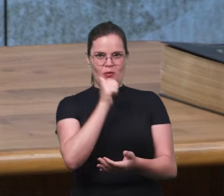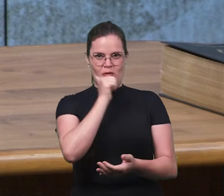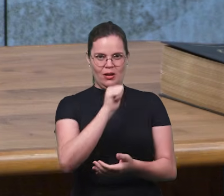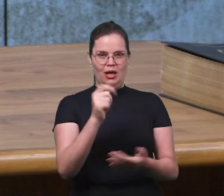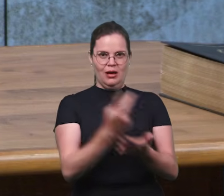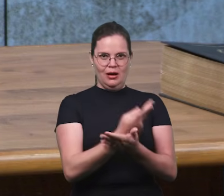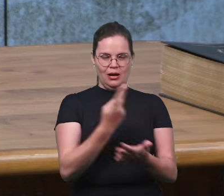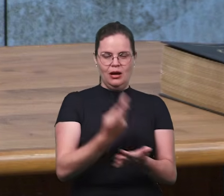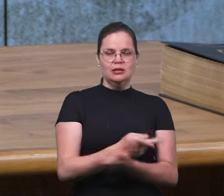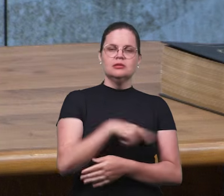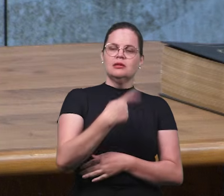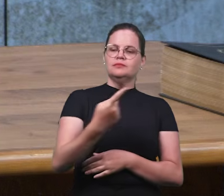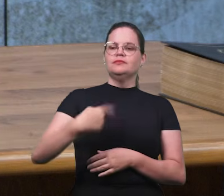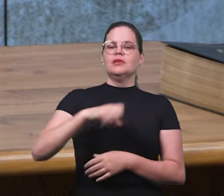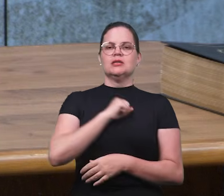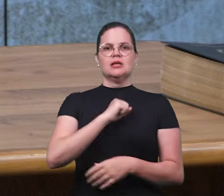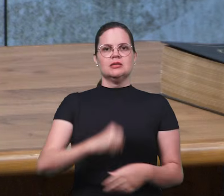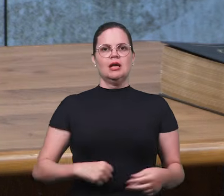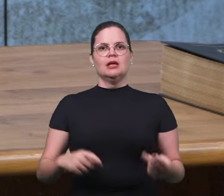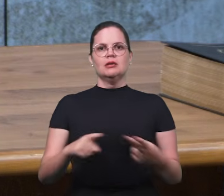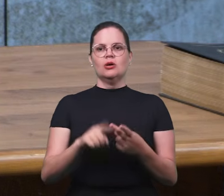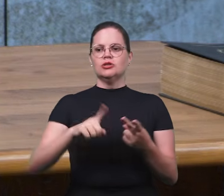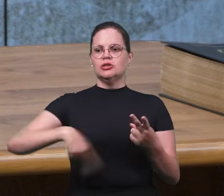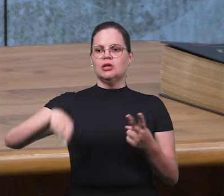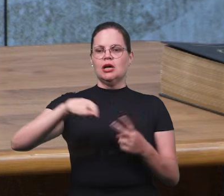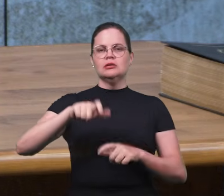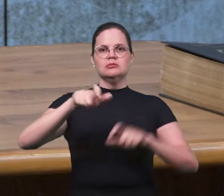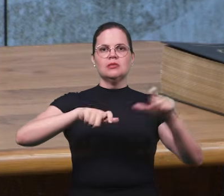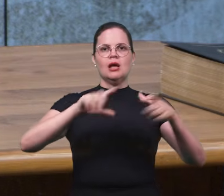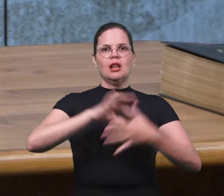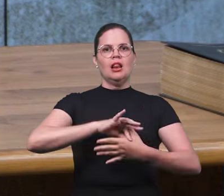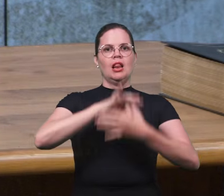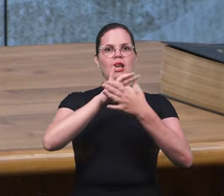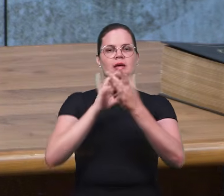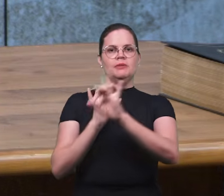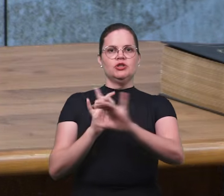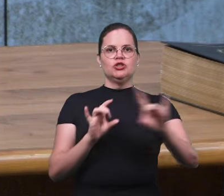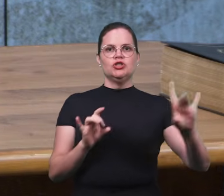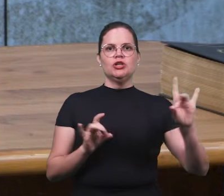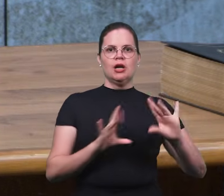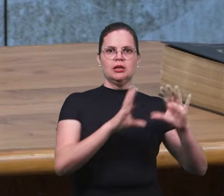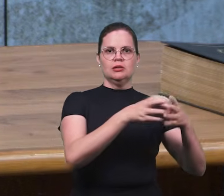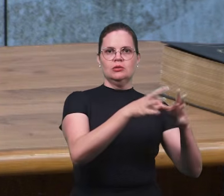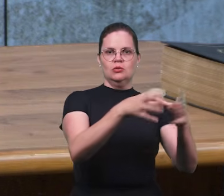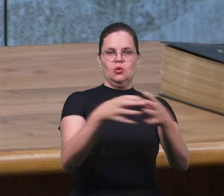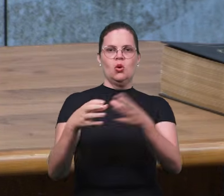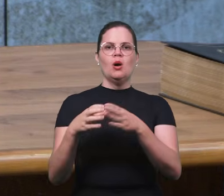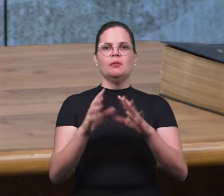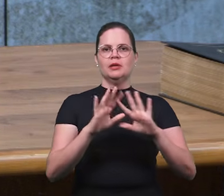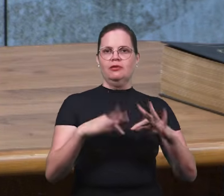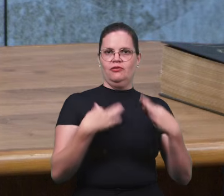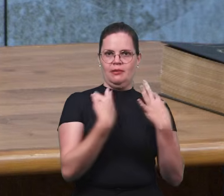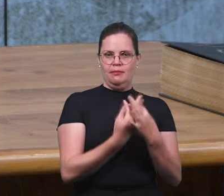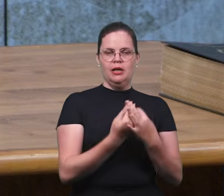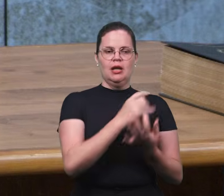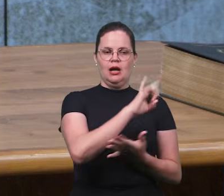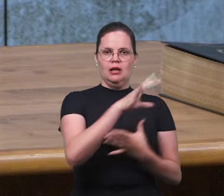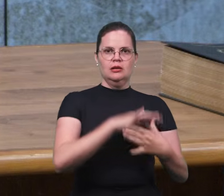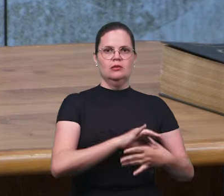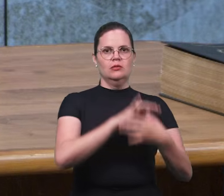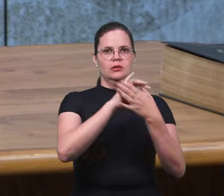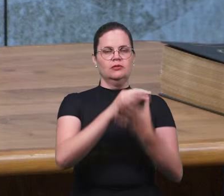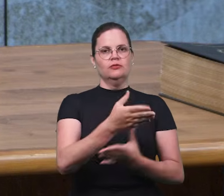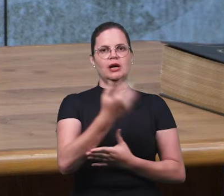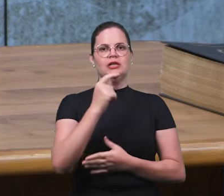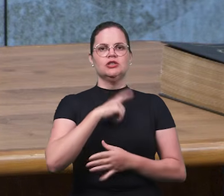Esdras e os homens, com cabeças dos pais segundo a casa de seus pais, e todos pelos